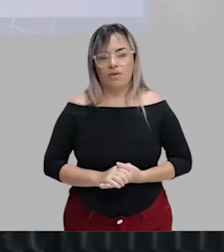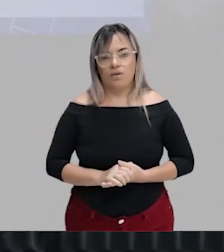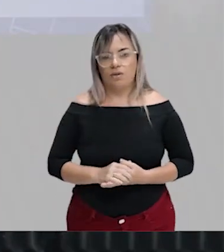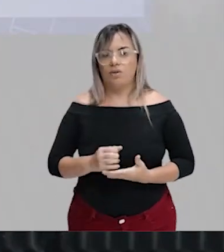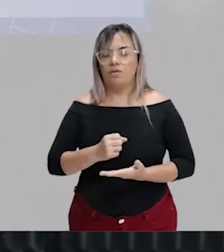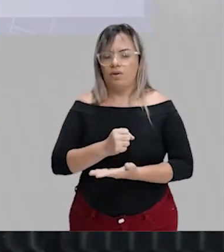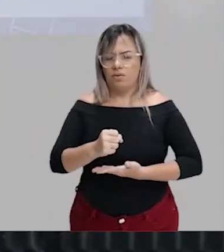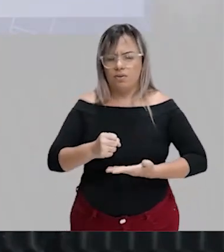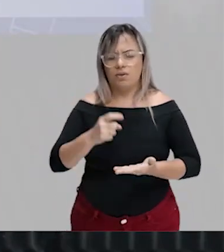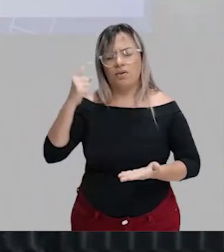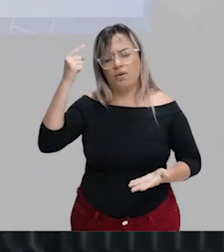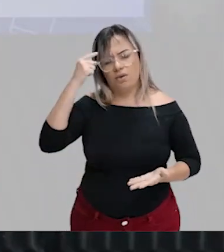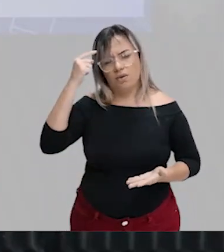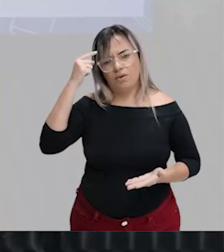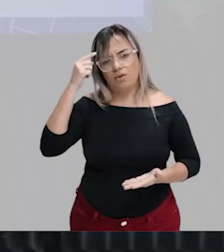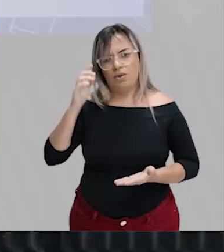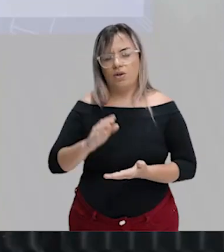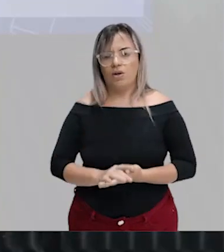o calor